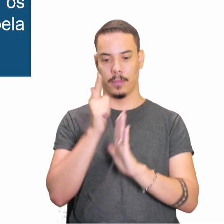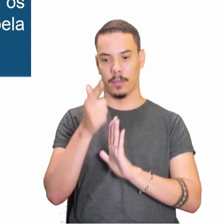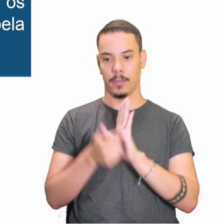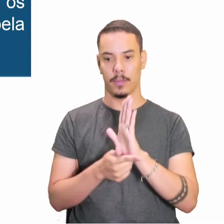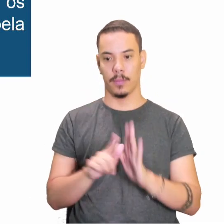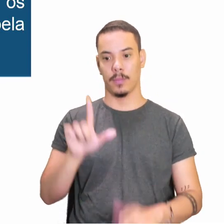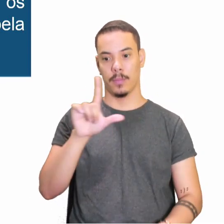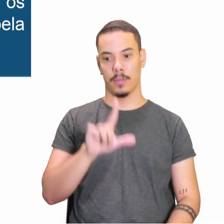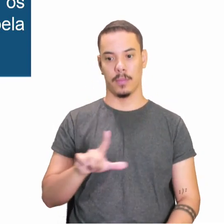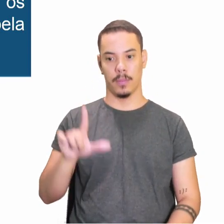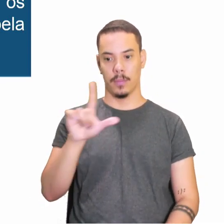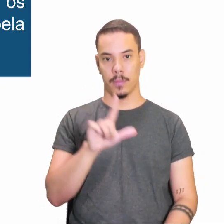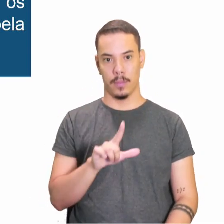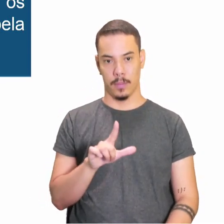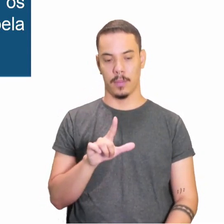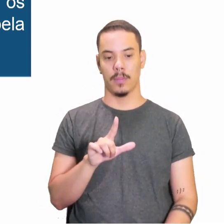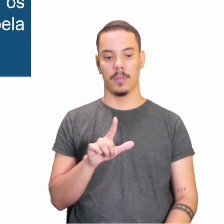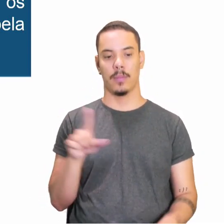literários.